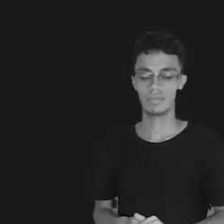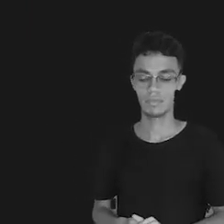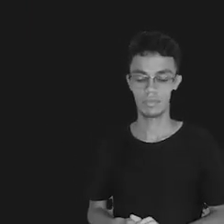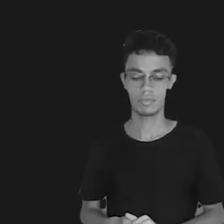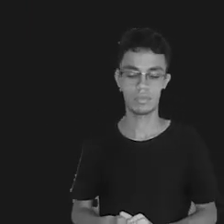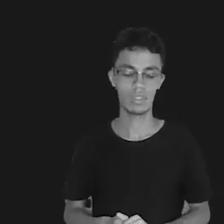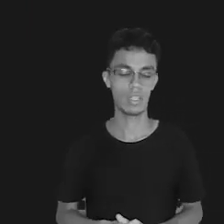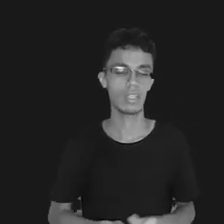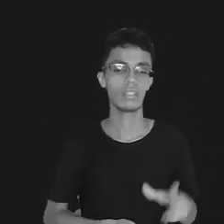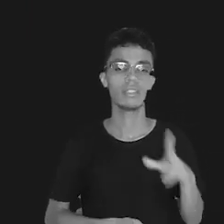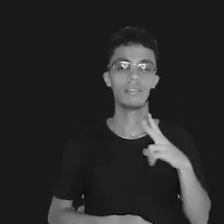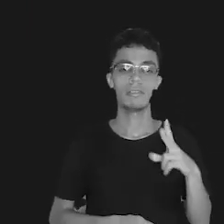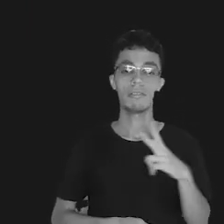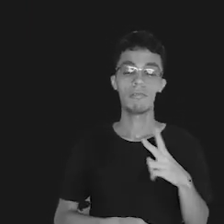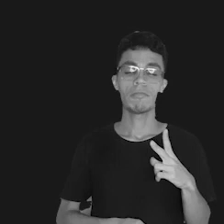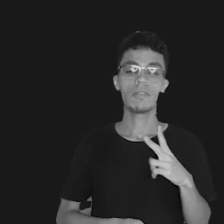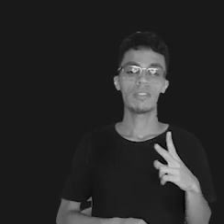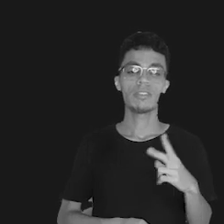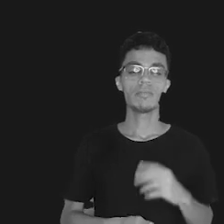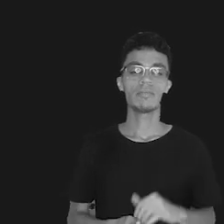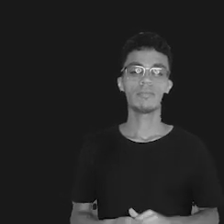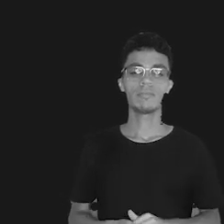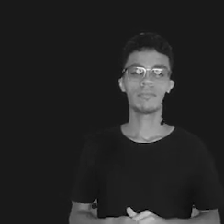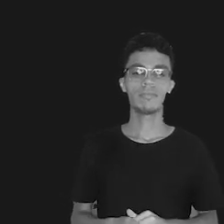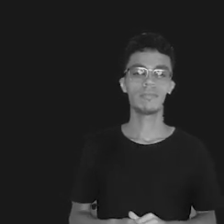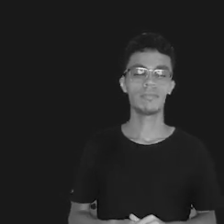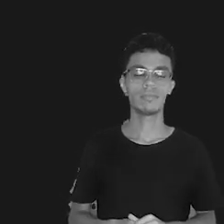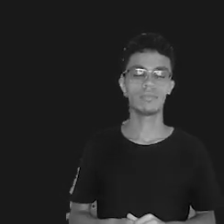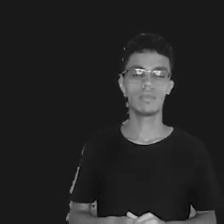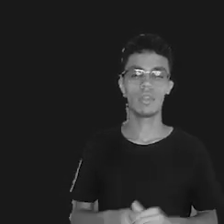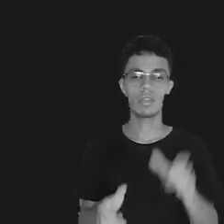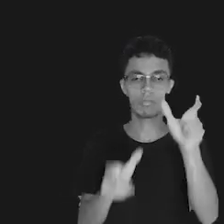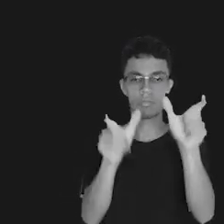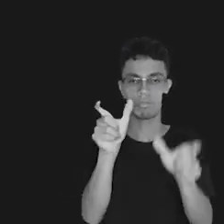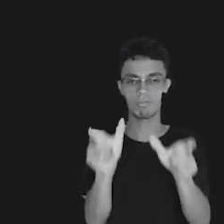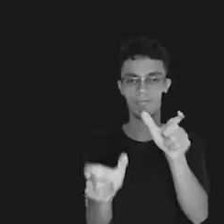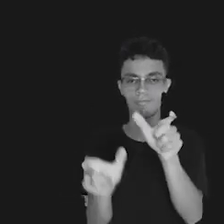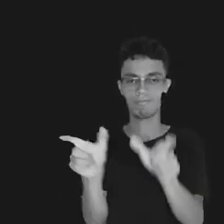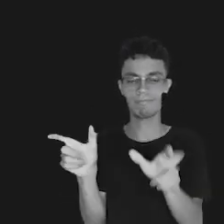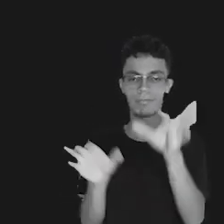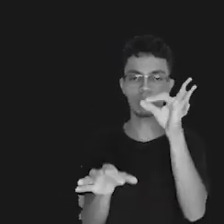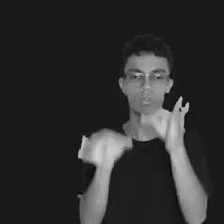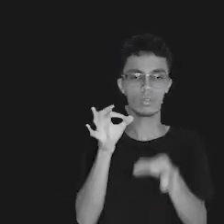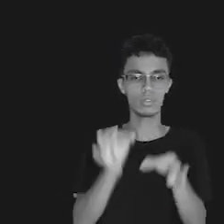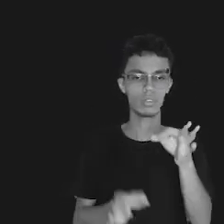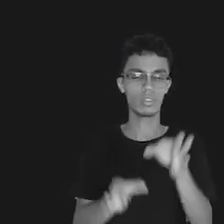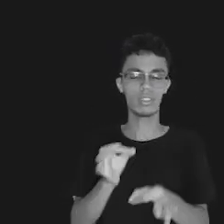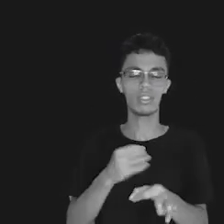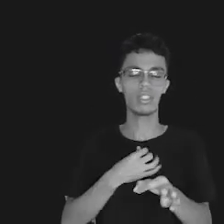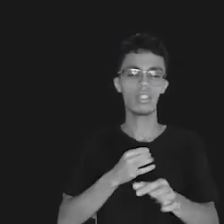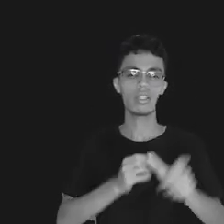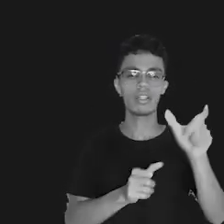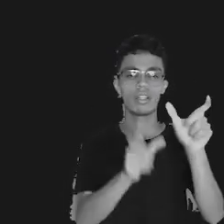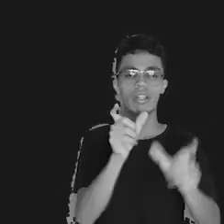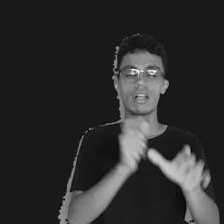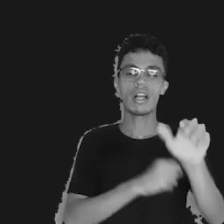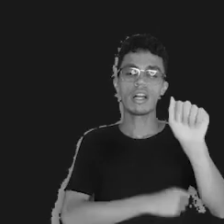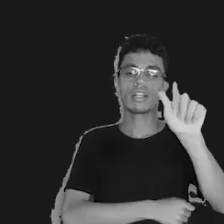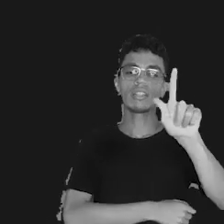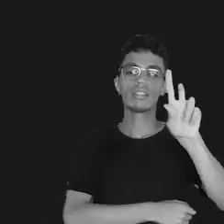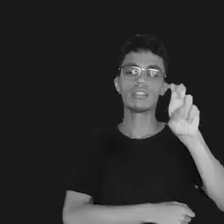quem pertencem essa classe de personagens, né, dos juízes e do agente